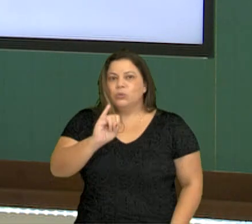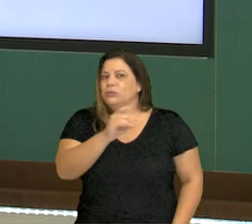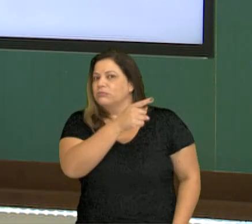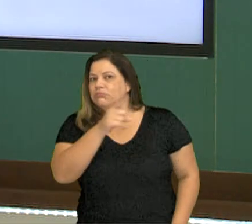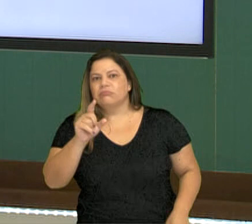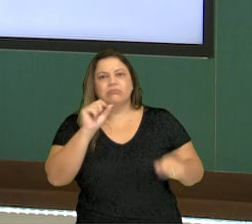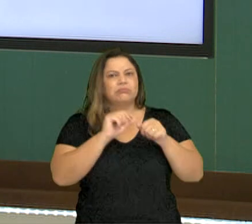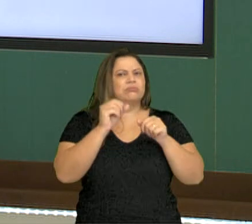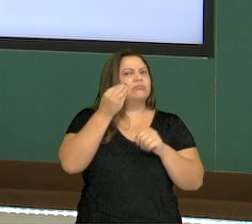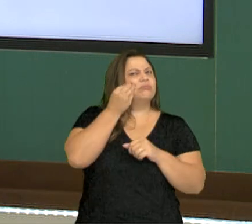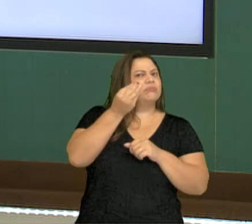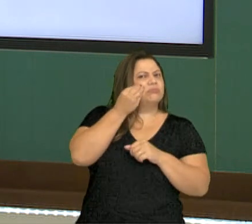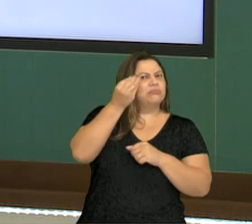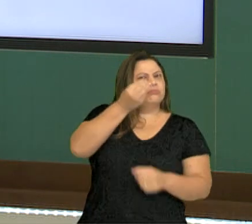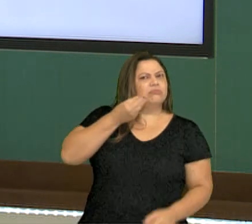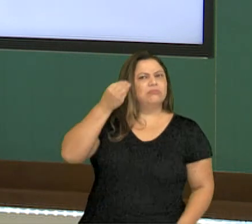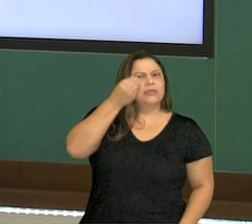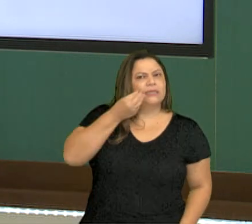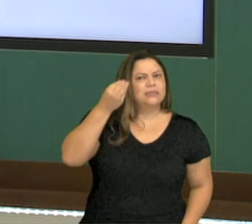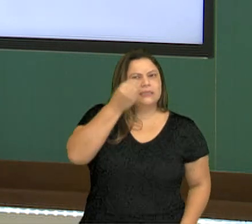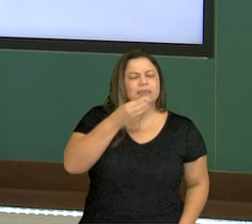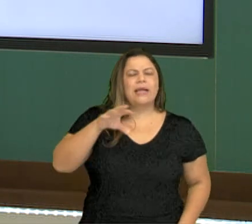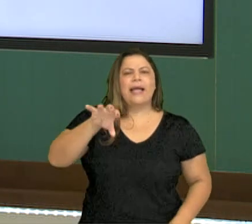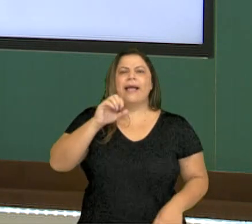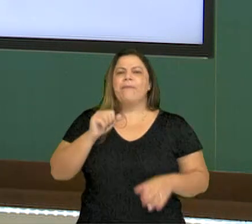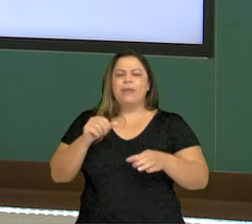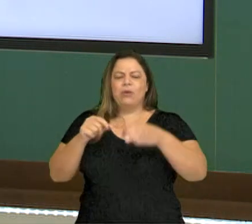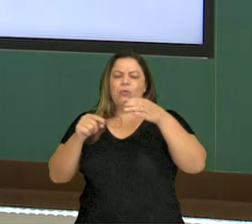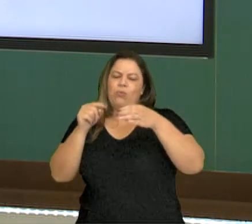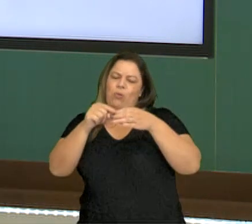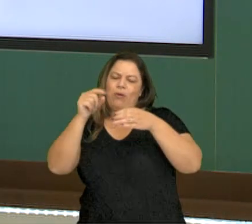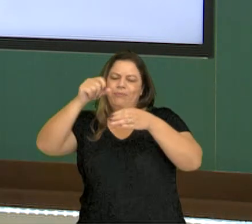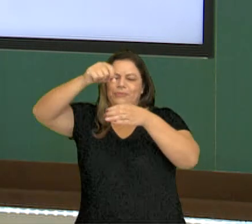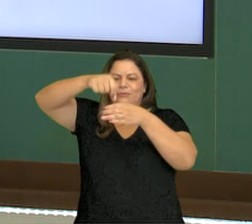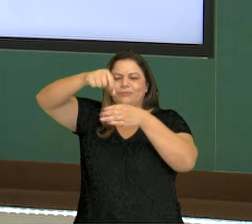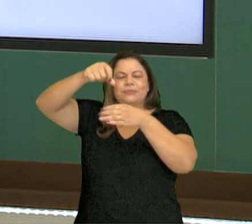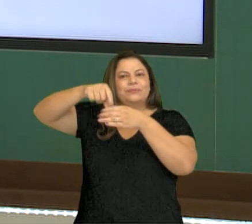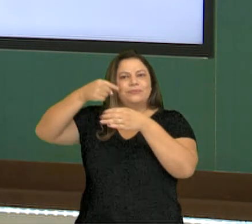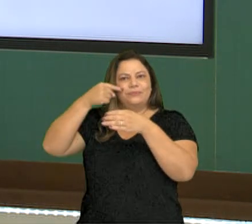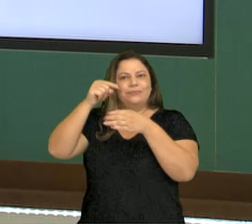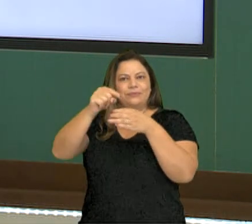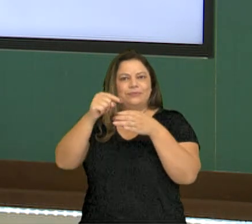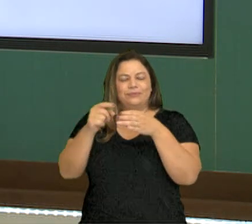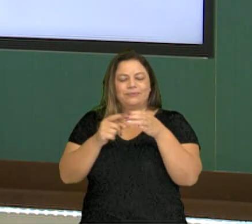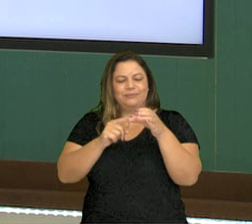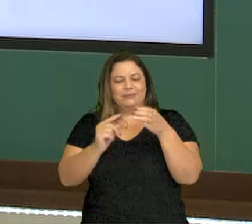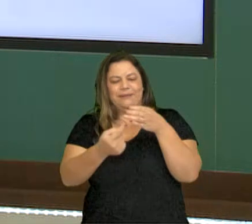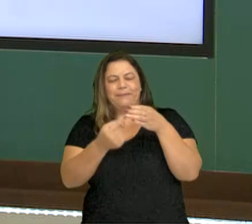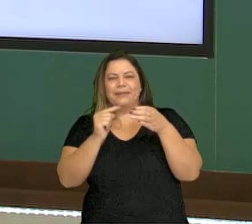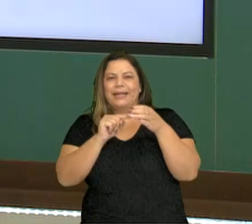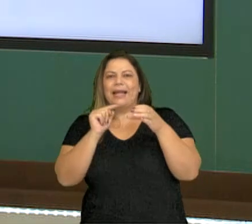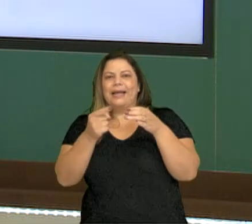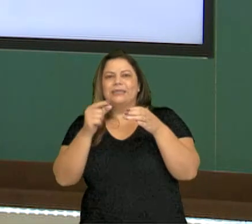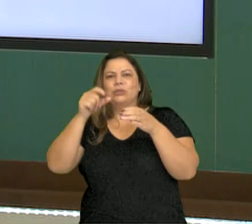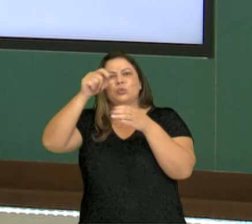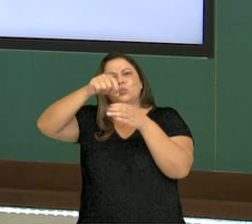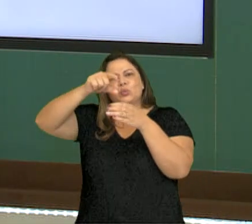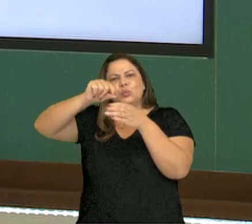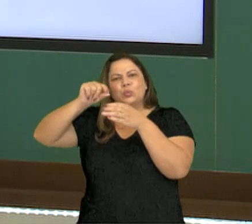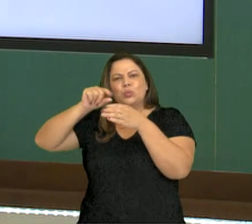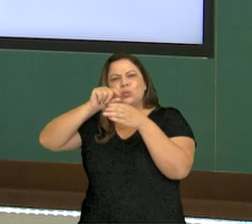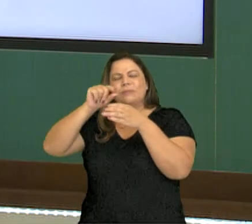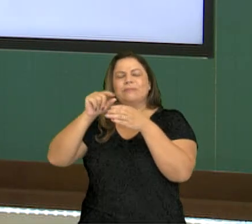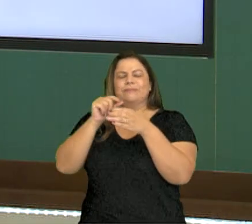fazer. É uma experiência. Pega um copinho, pega um recipiente, plástico, coloca um algodãozinho